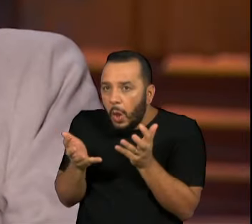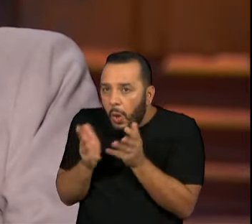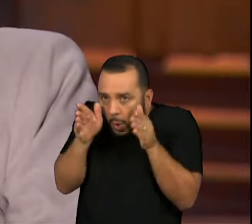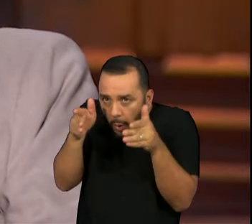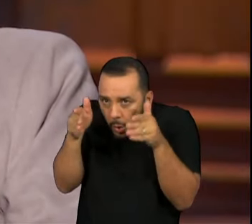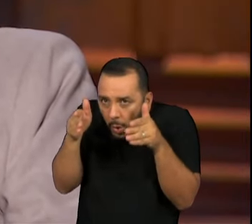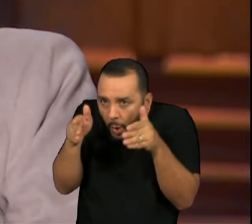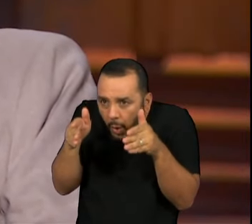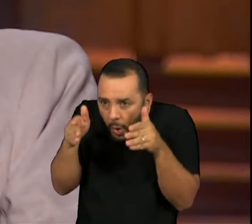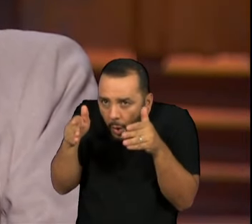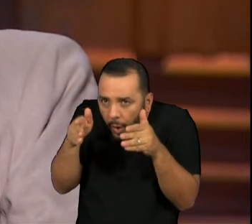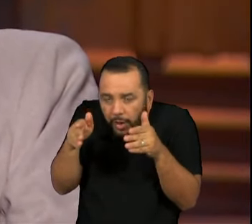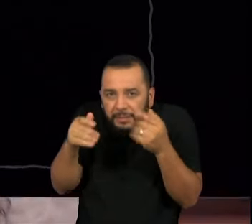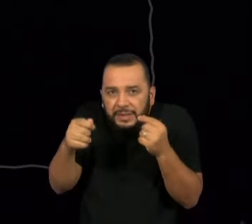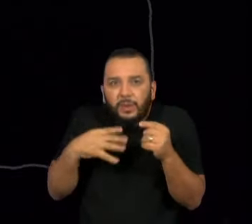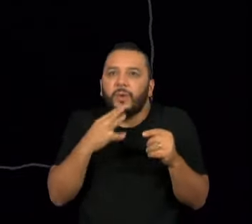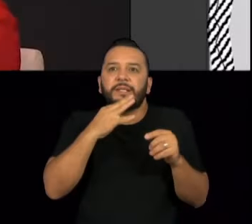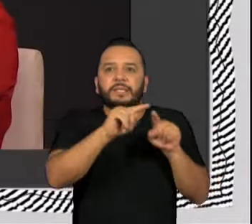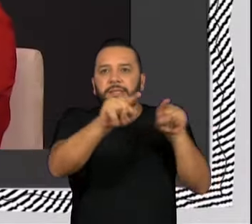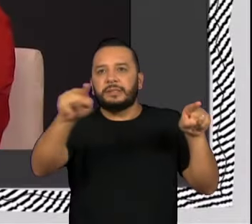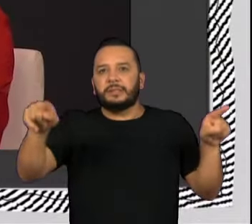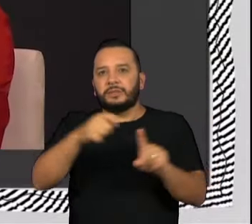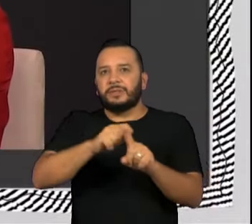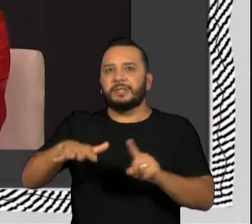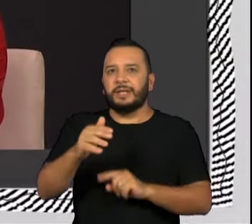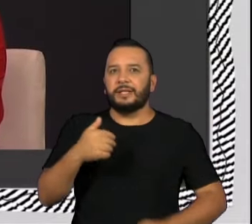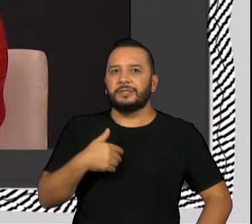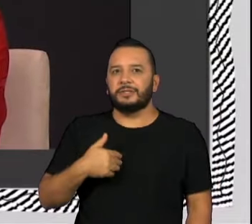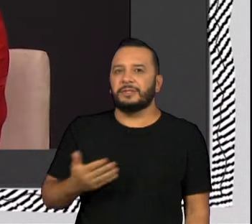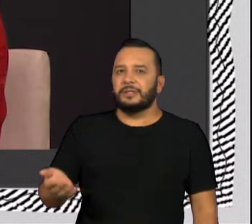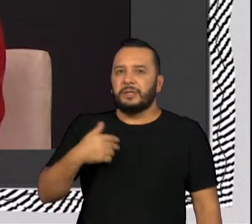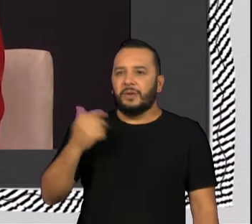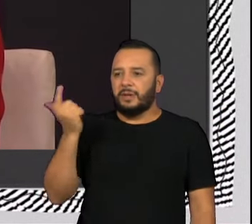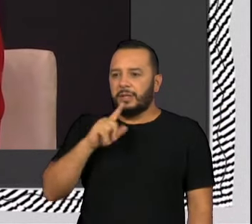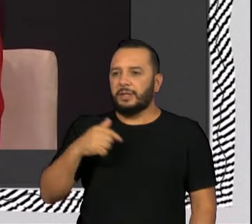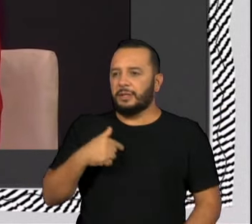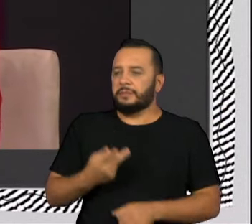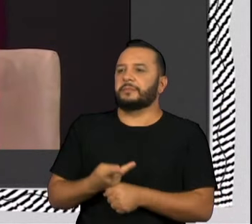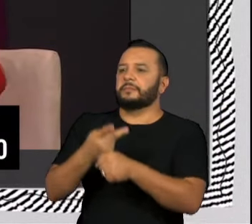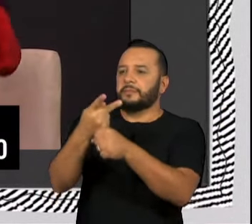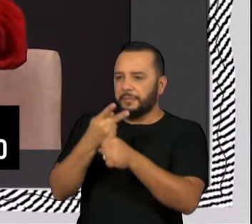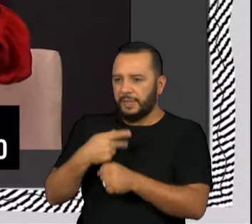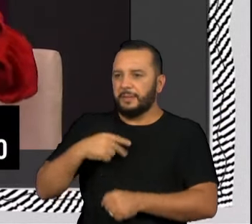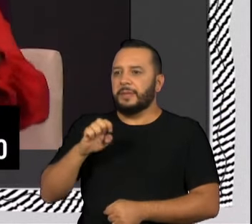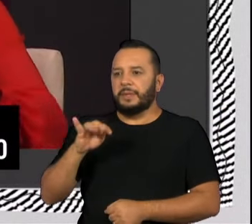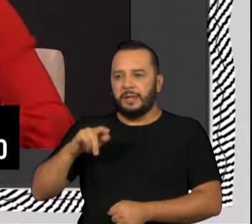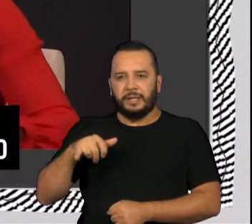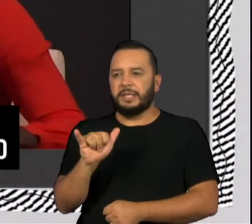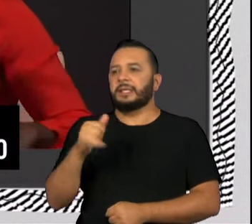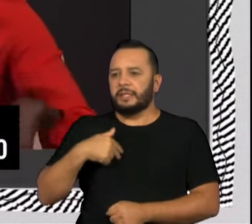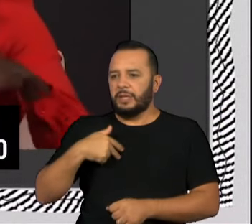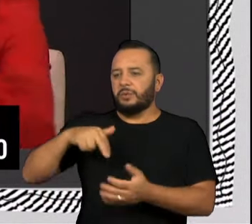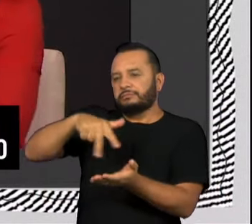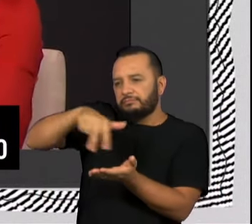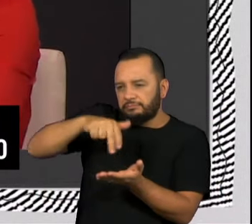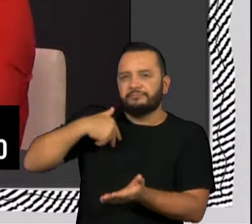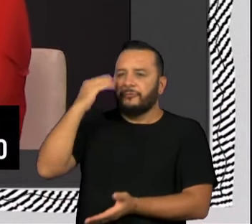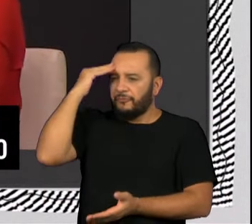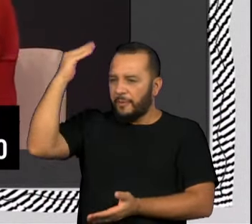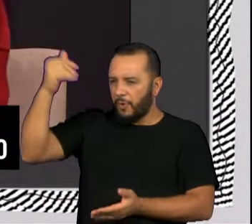complexidade né dessa sociedade a Gabi açúcar hpmh tchau Nis I don't Wave